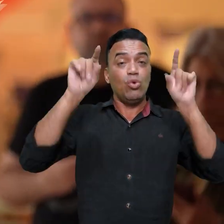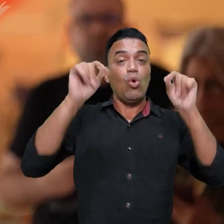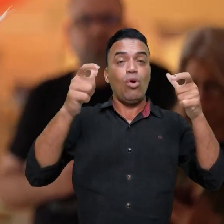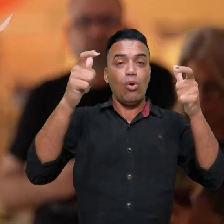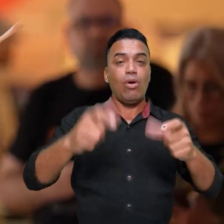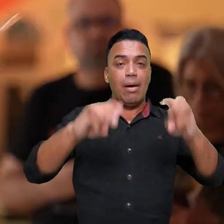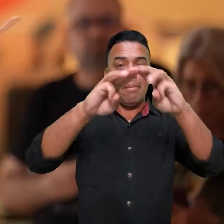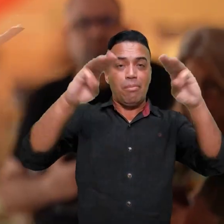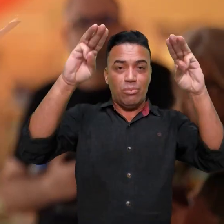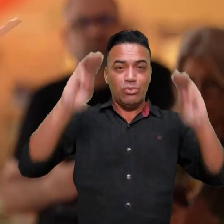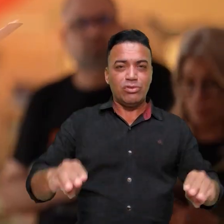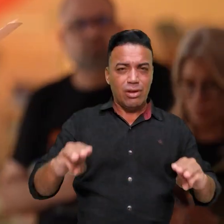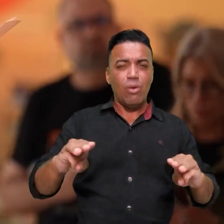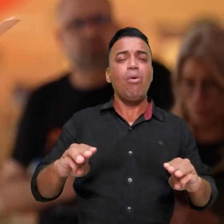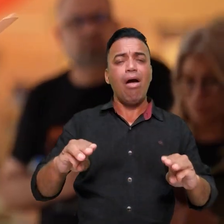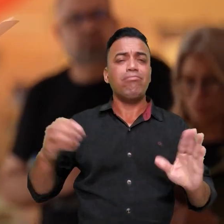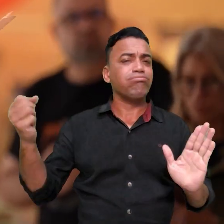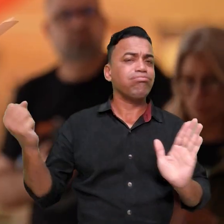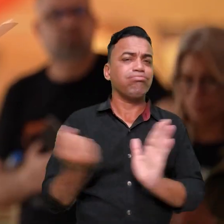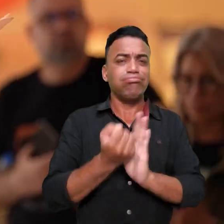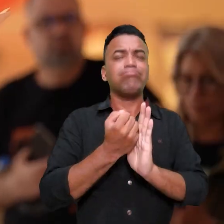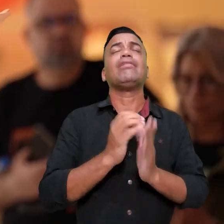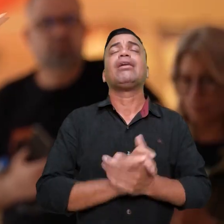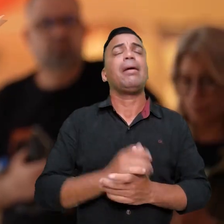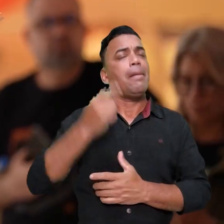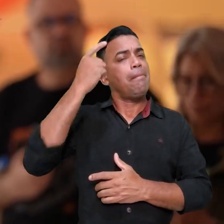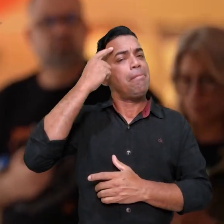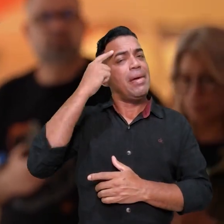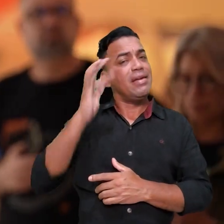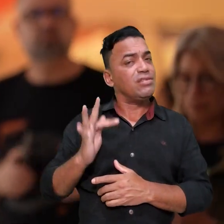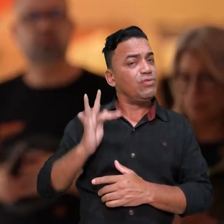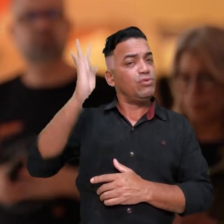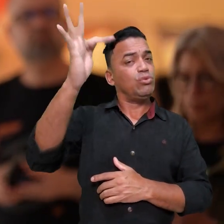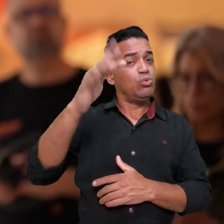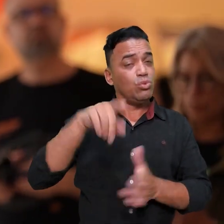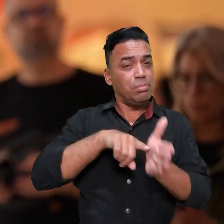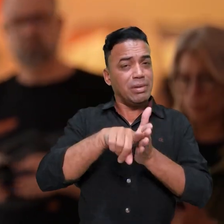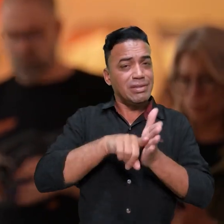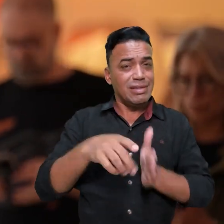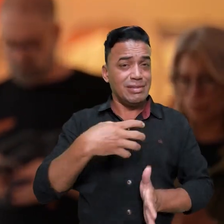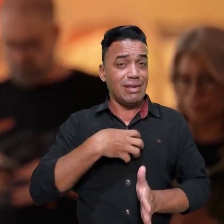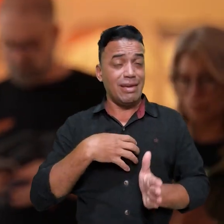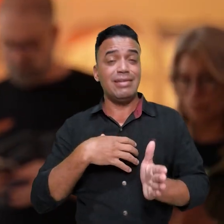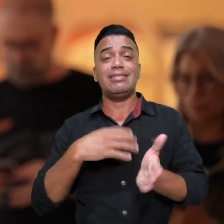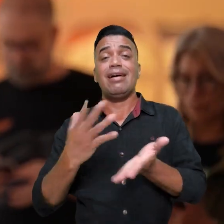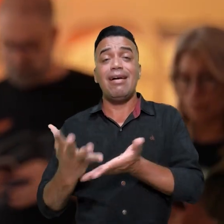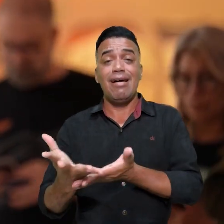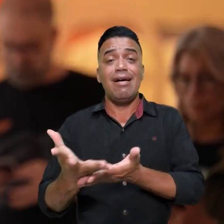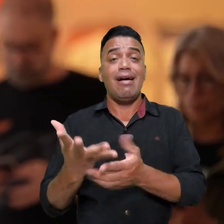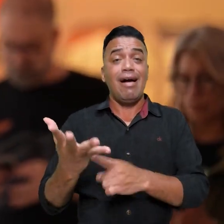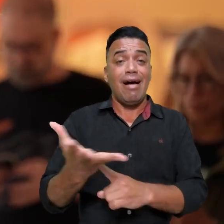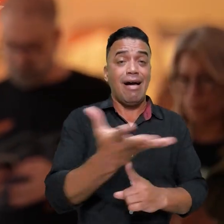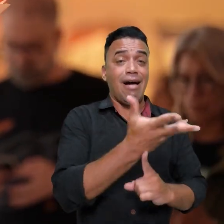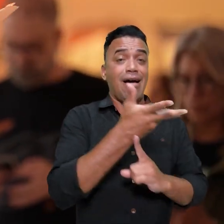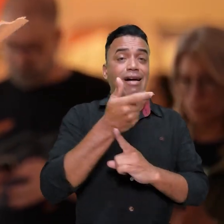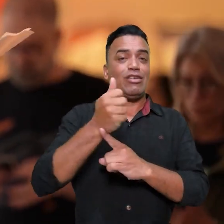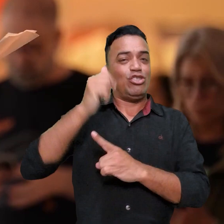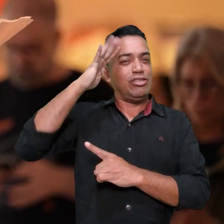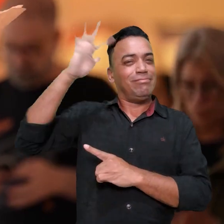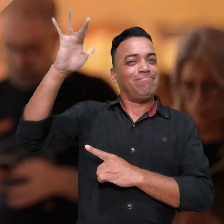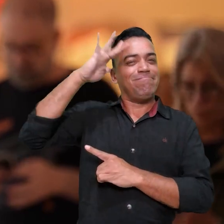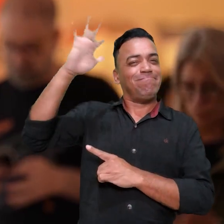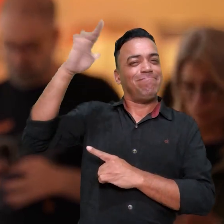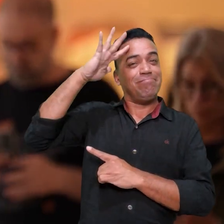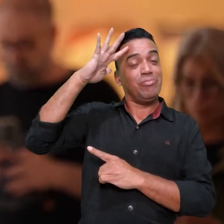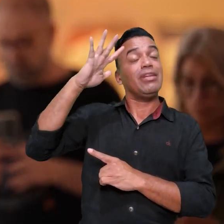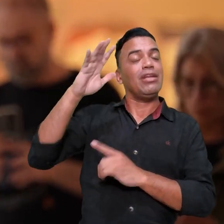espaço sede, é simbólica. Um lugar que pensa o futuro a partir da ciência, da arte e da imaginação. É nesse cenário